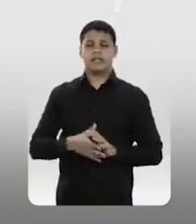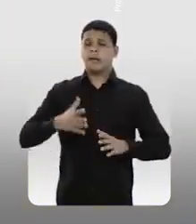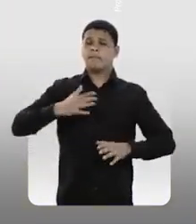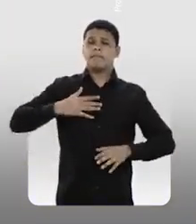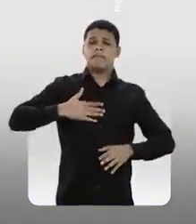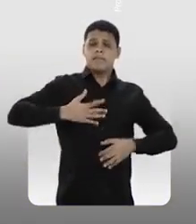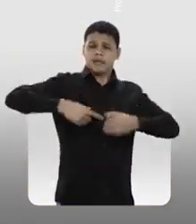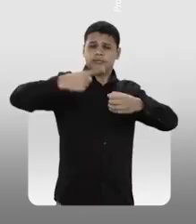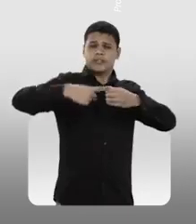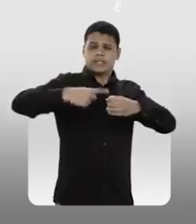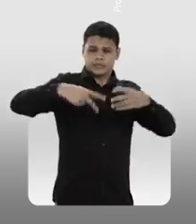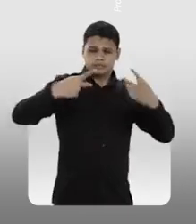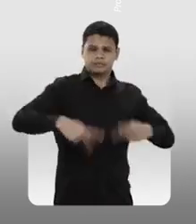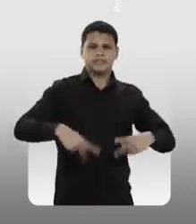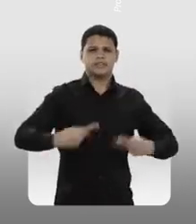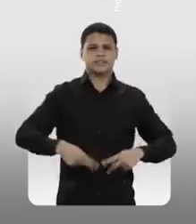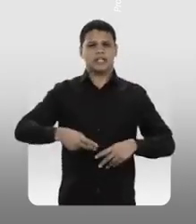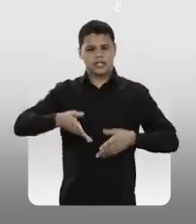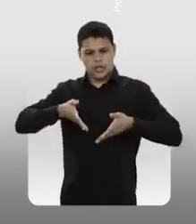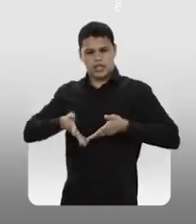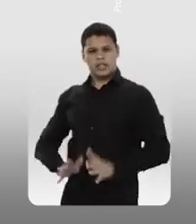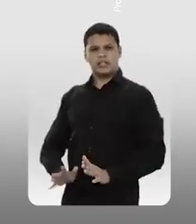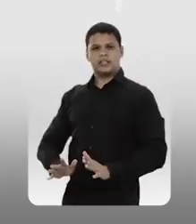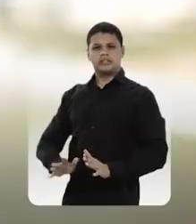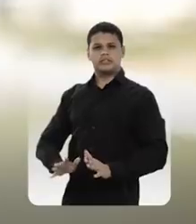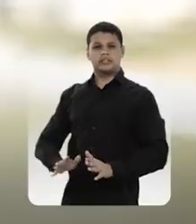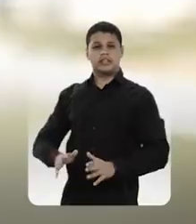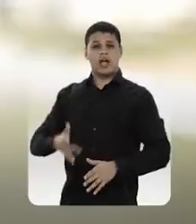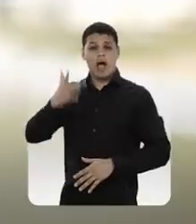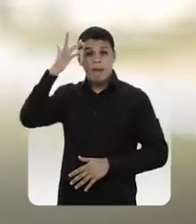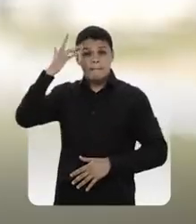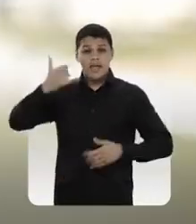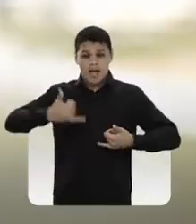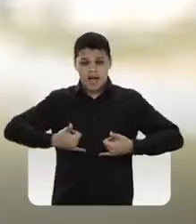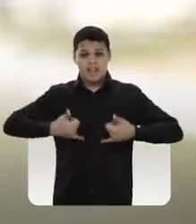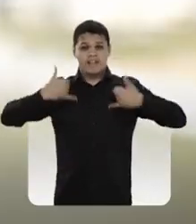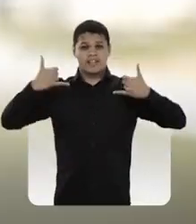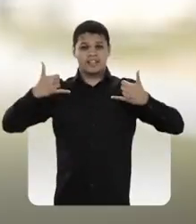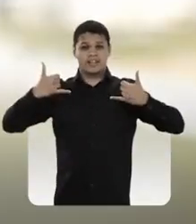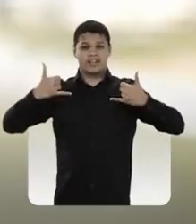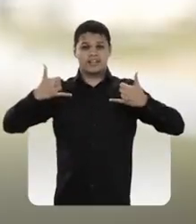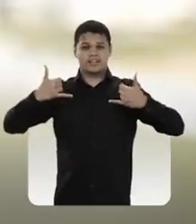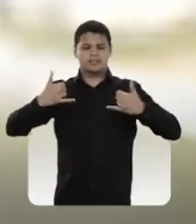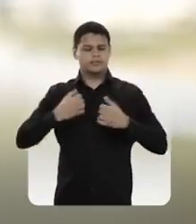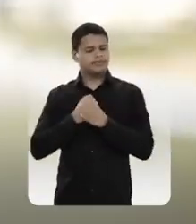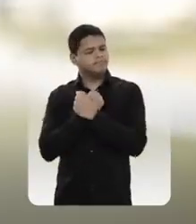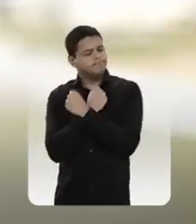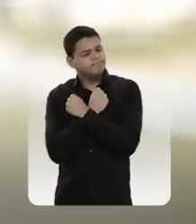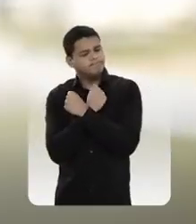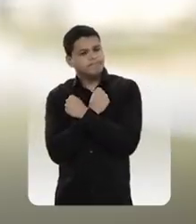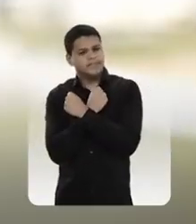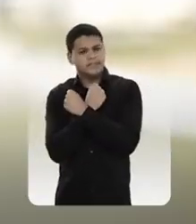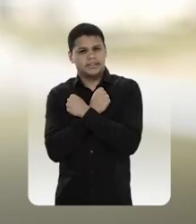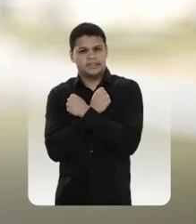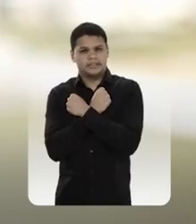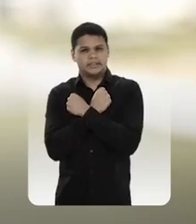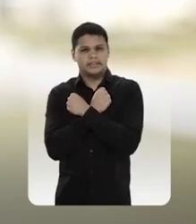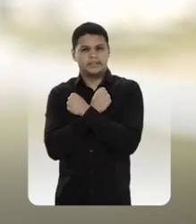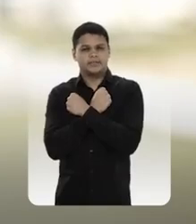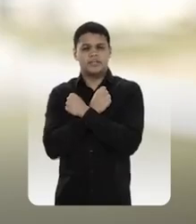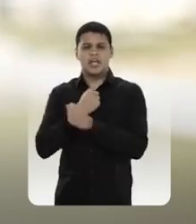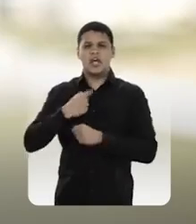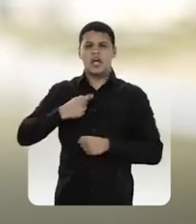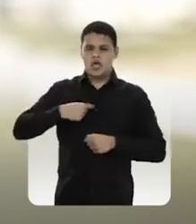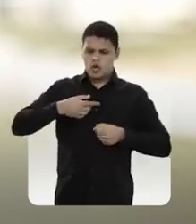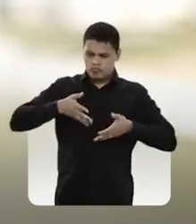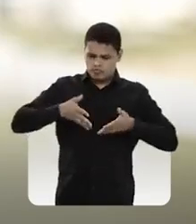Minha Irunepé, minha cidade natal, faz aniversário amanhã. Meu abraço, querida